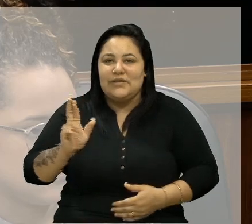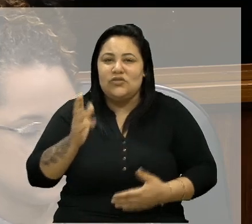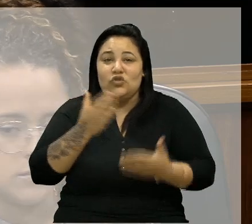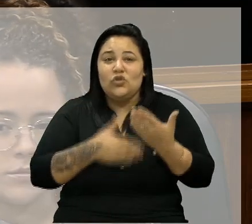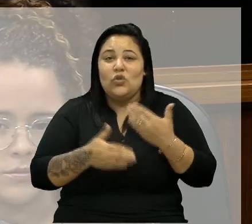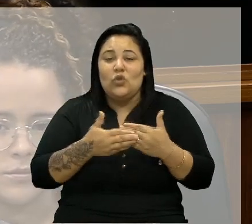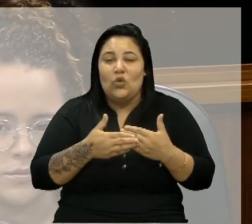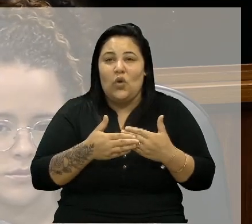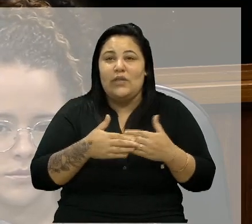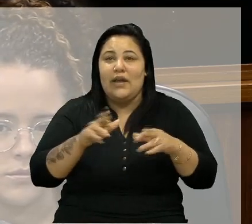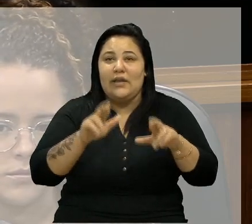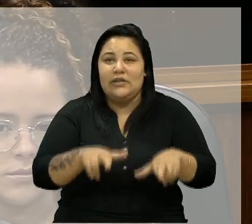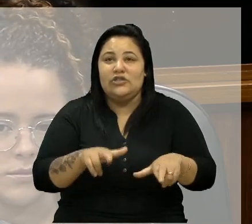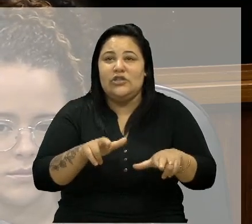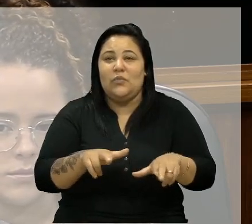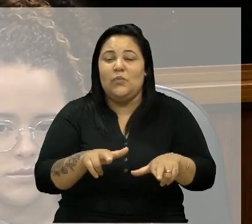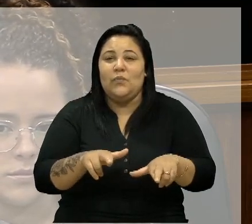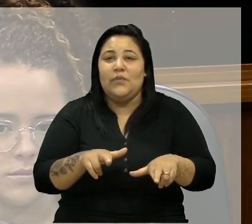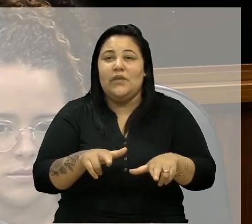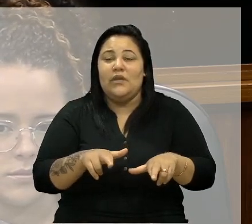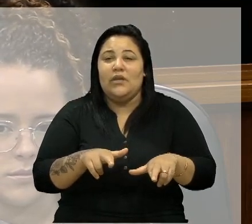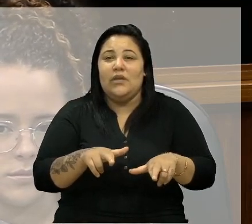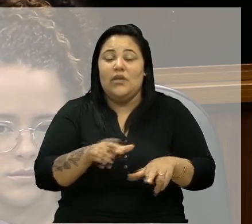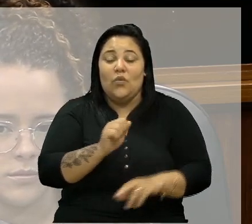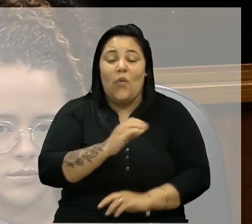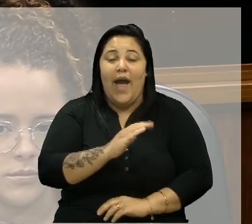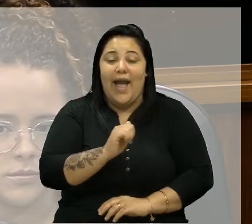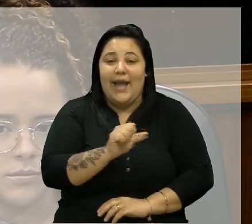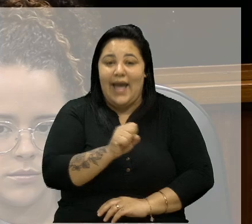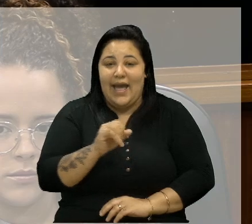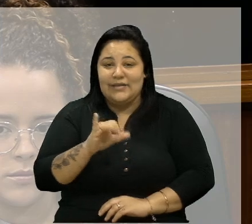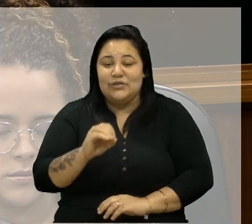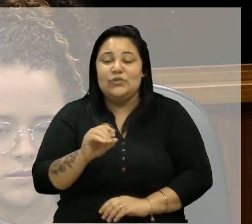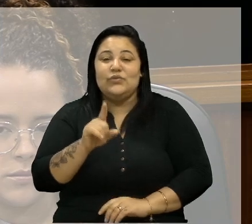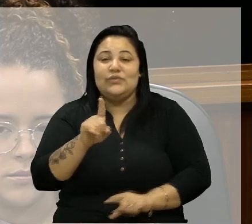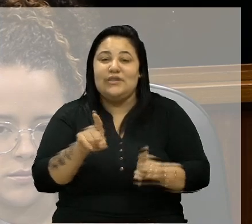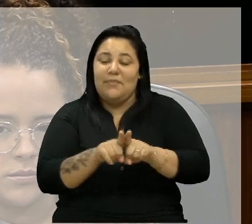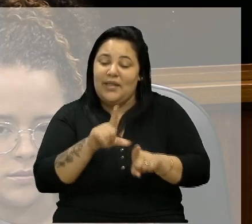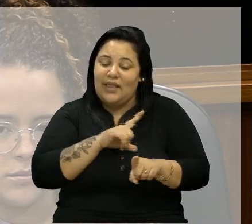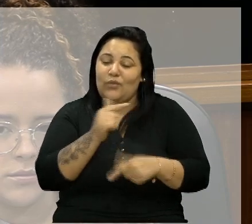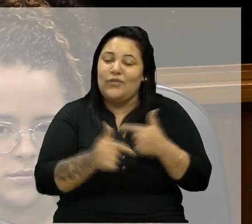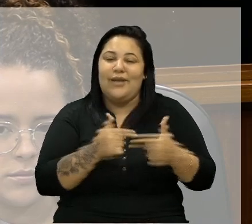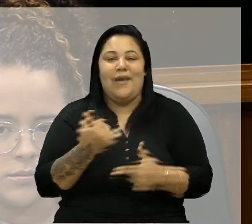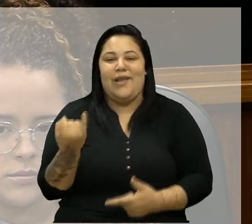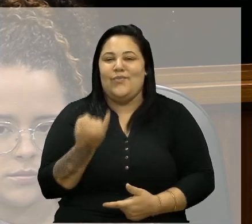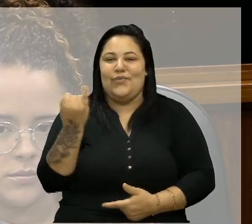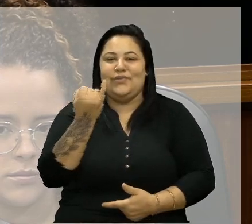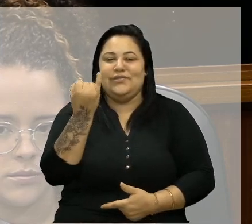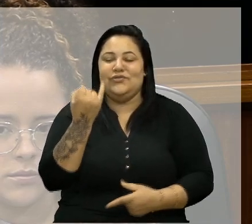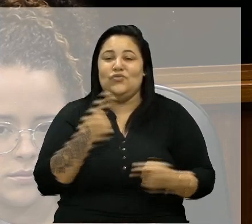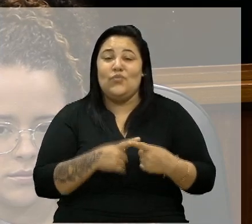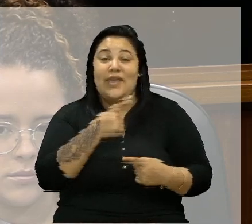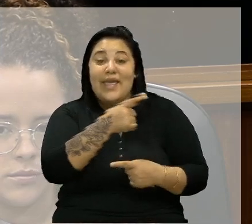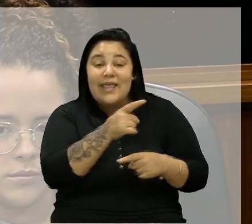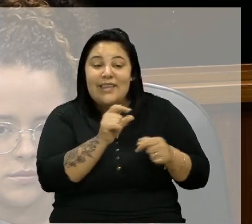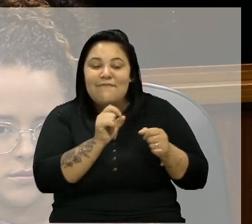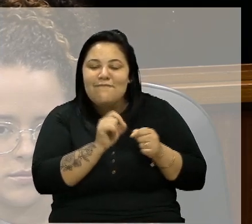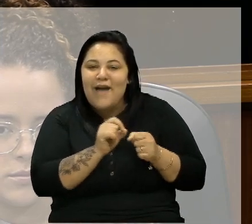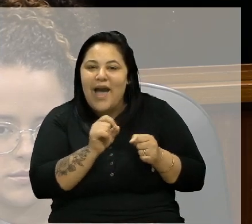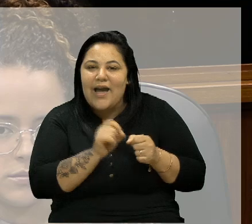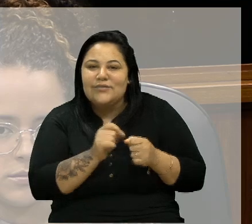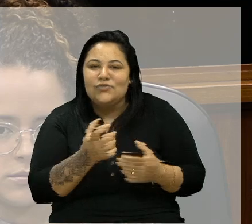região. E o Acácio, pelo seu protagonismo, faz isso